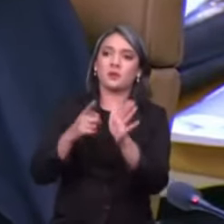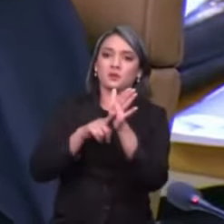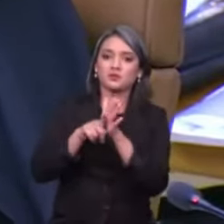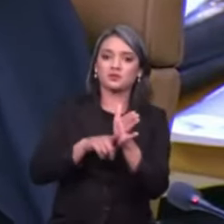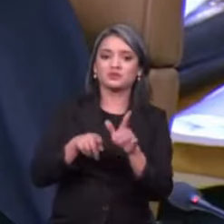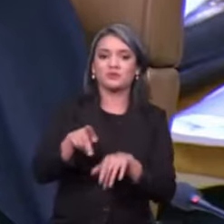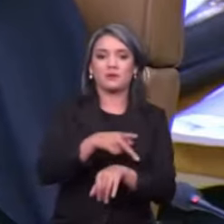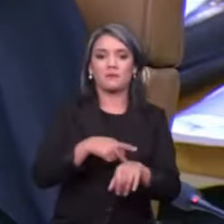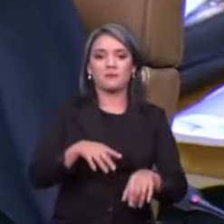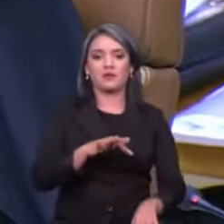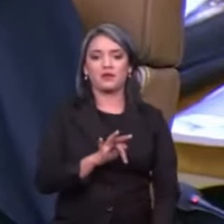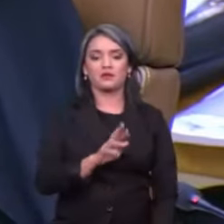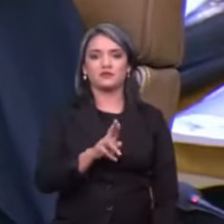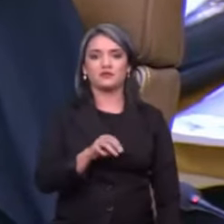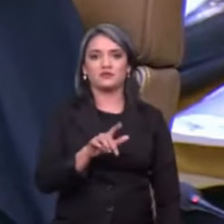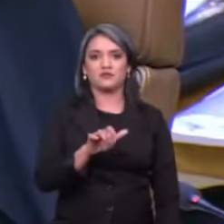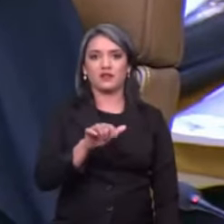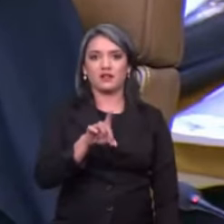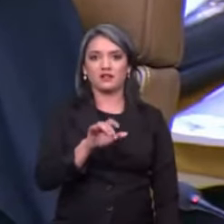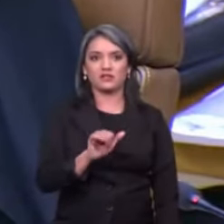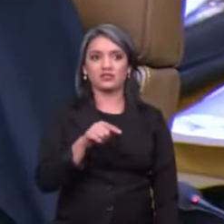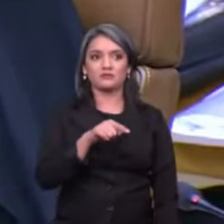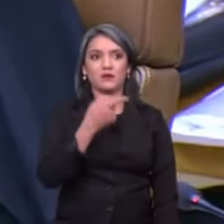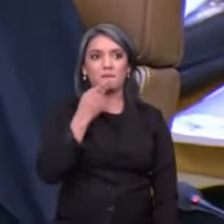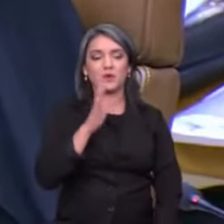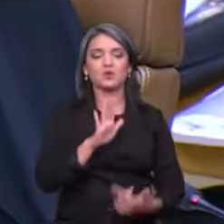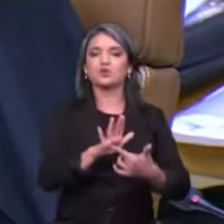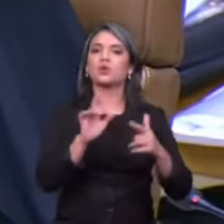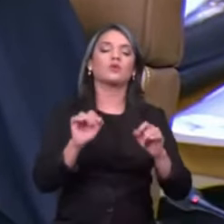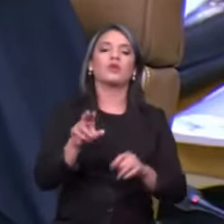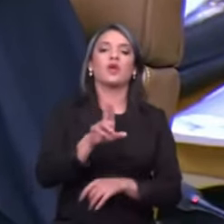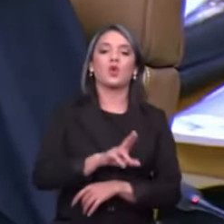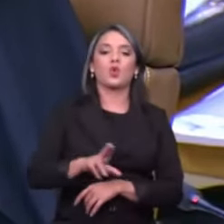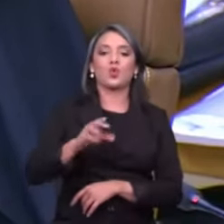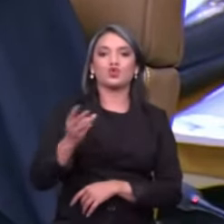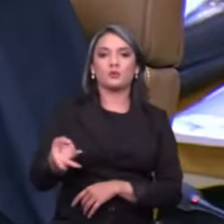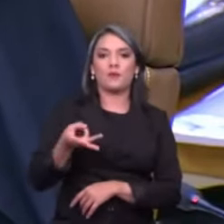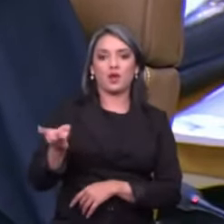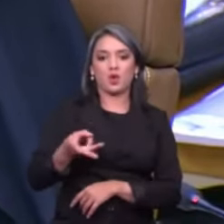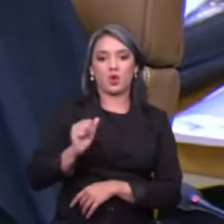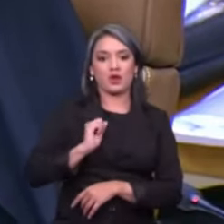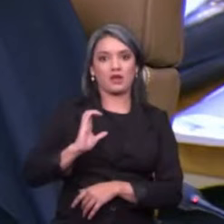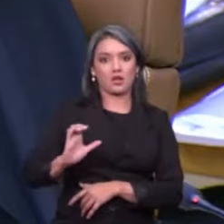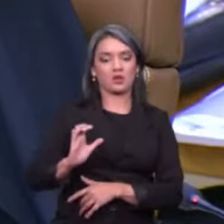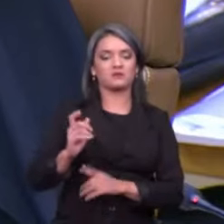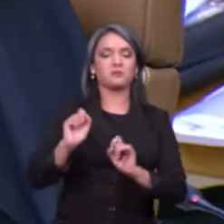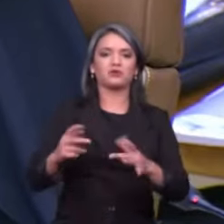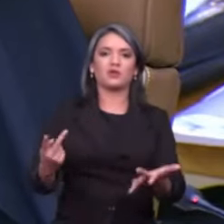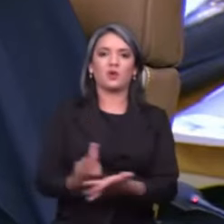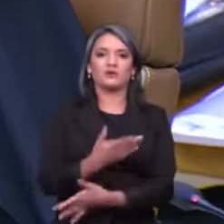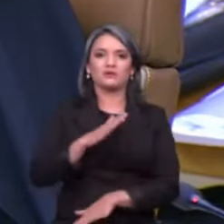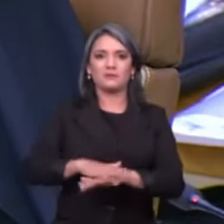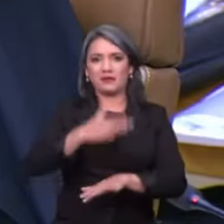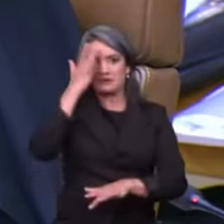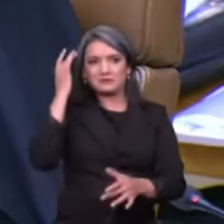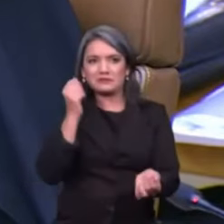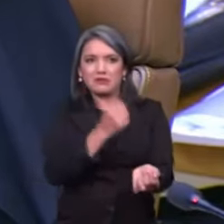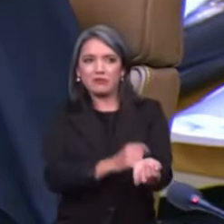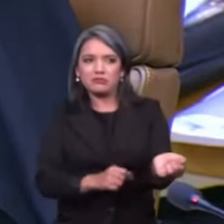Finlândia revelou que o uso de maconha na adolescência pode aumentar o risco de automutilação, independentemente